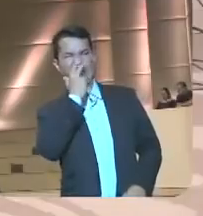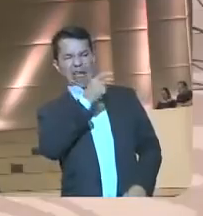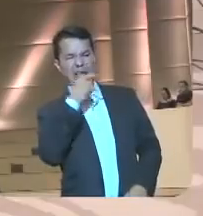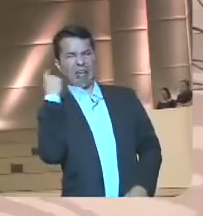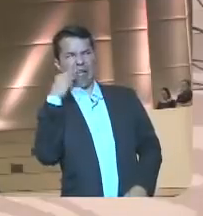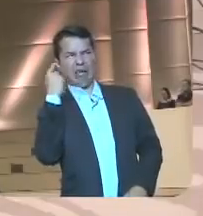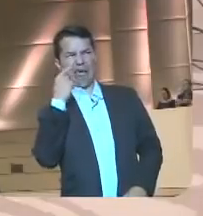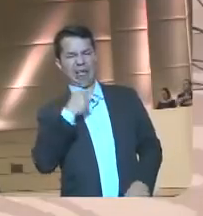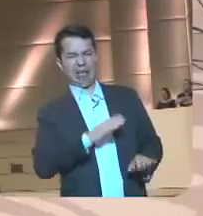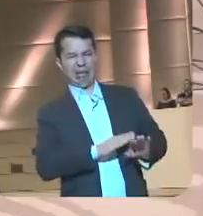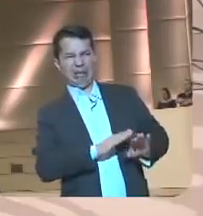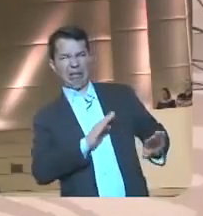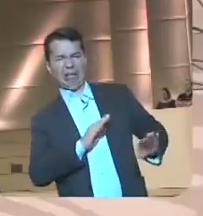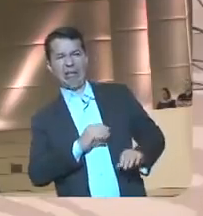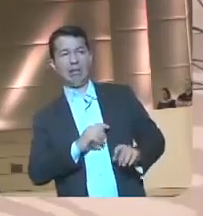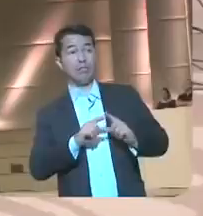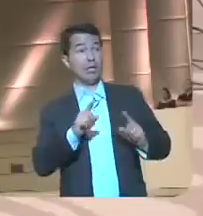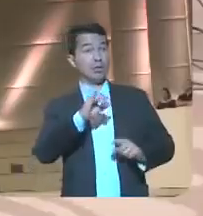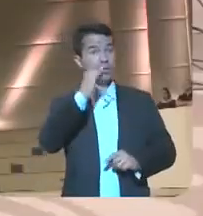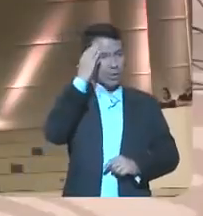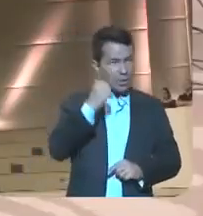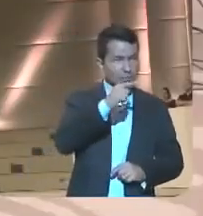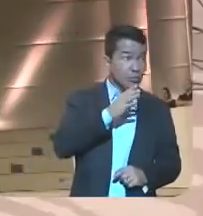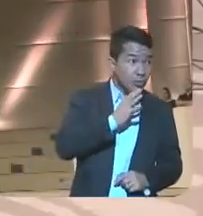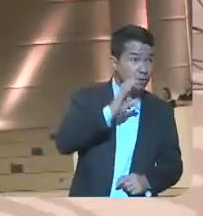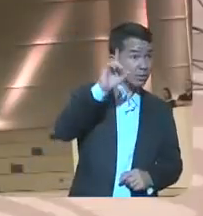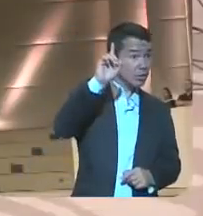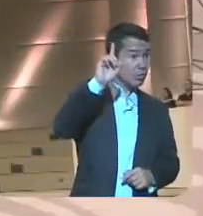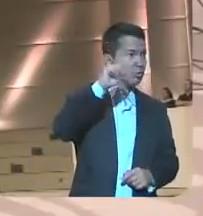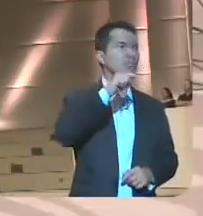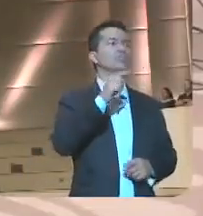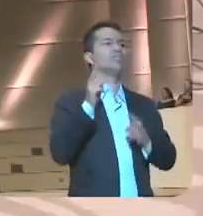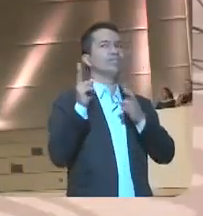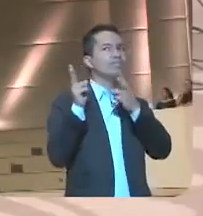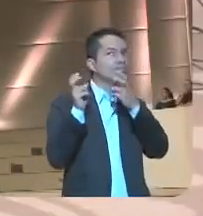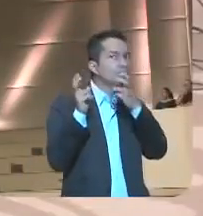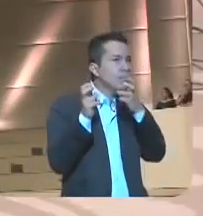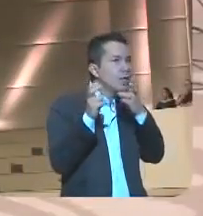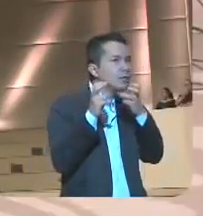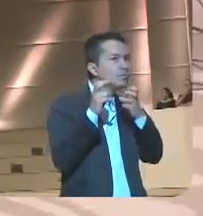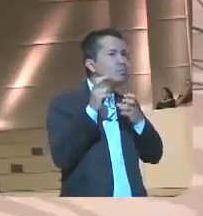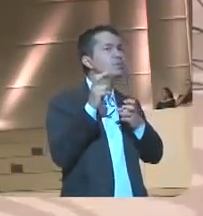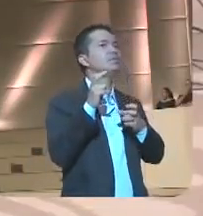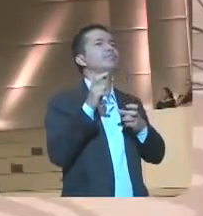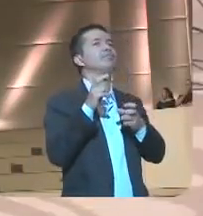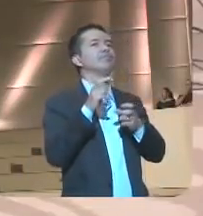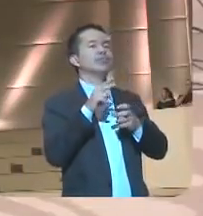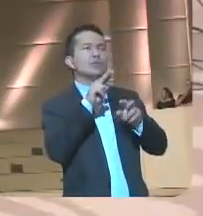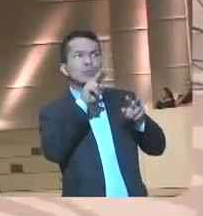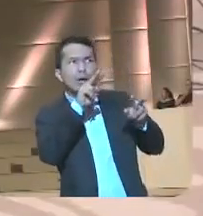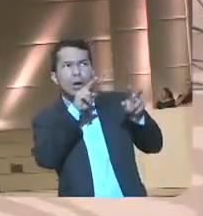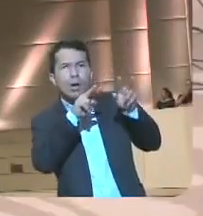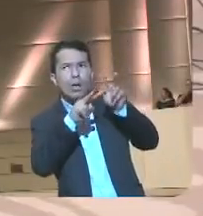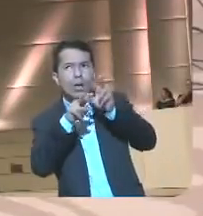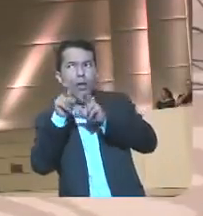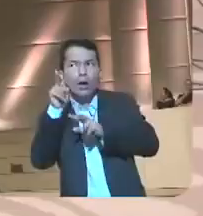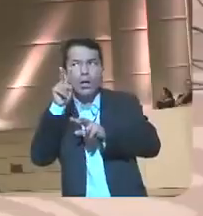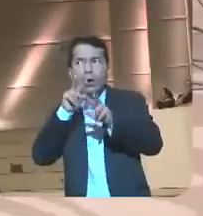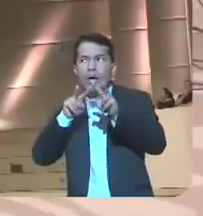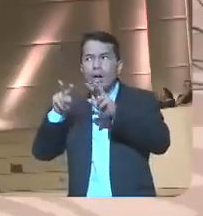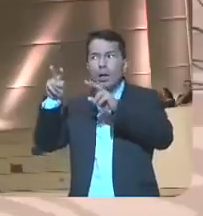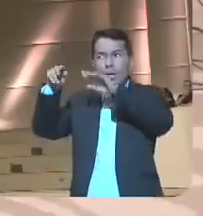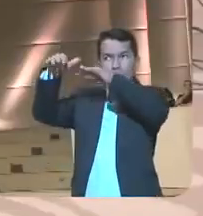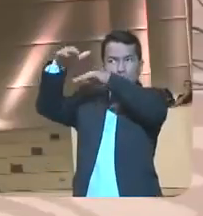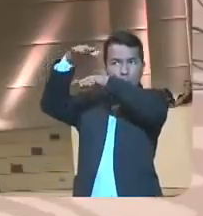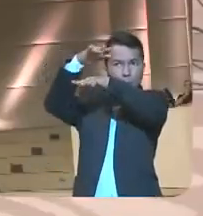a voz do senhor a tua vida você começa a prestar atenção nesses discernimento da graça de deus